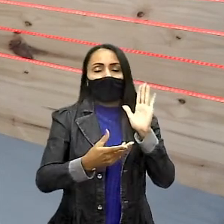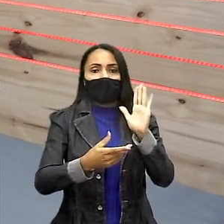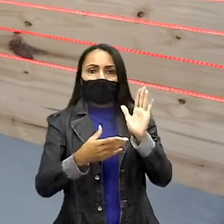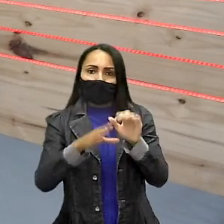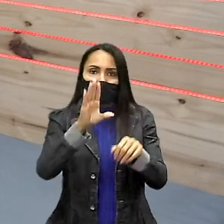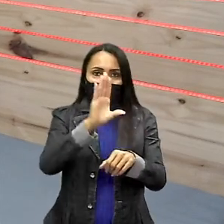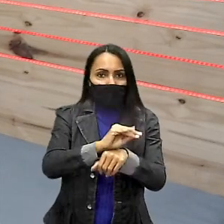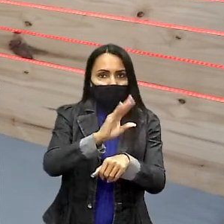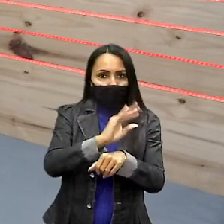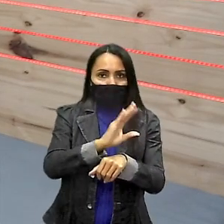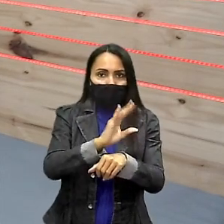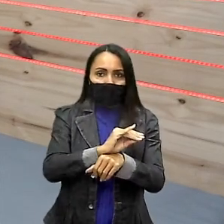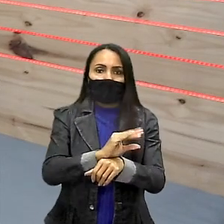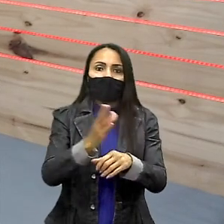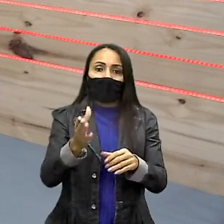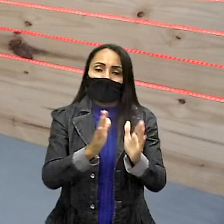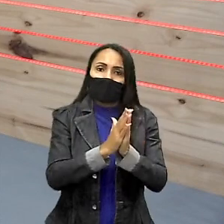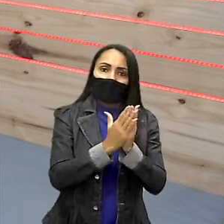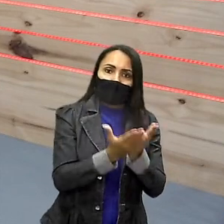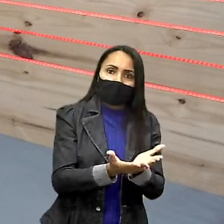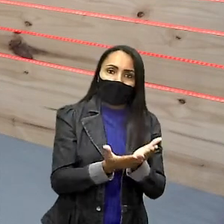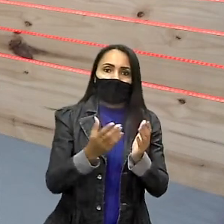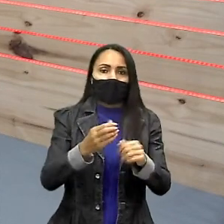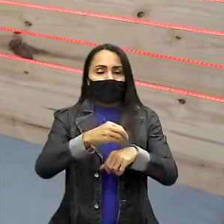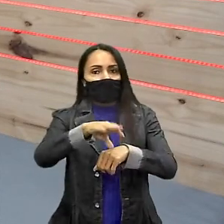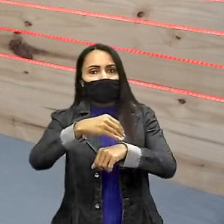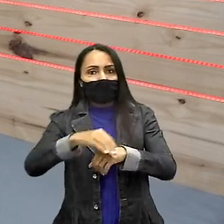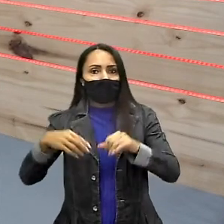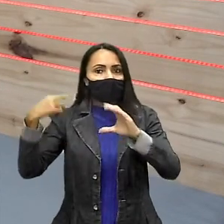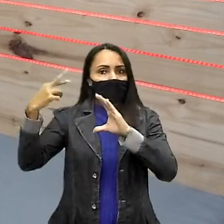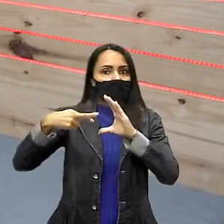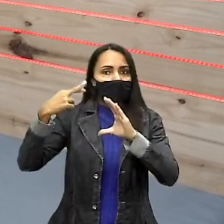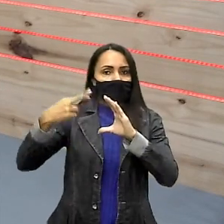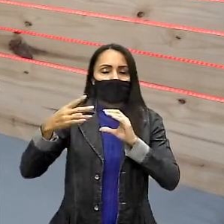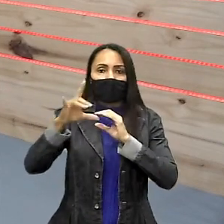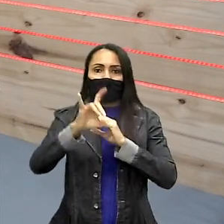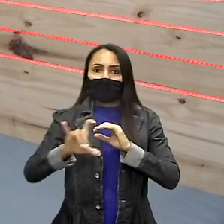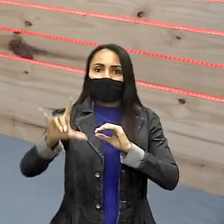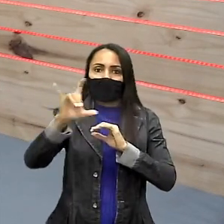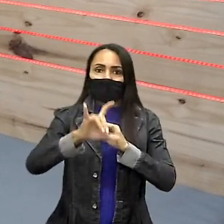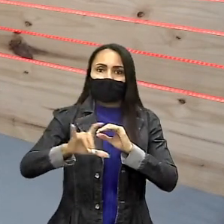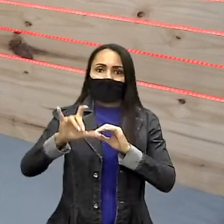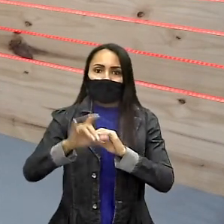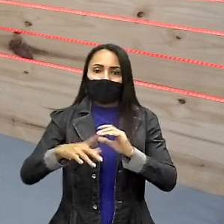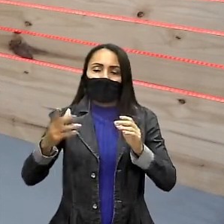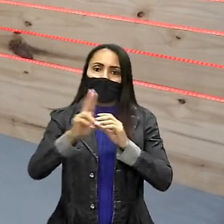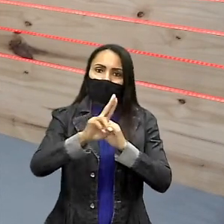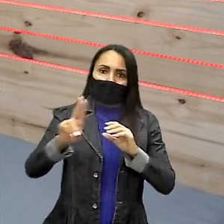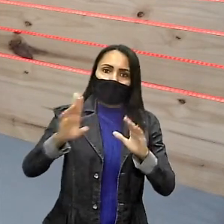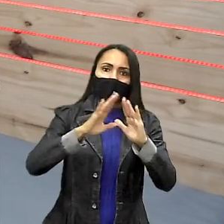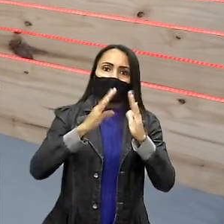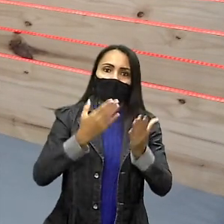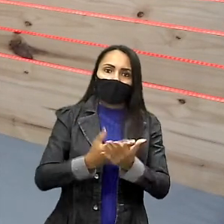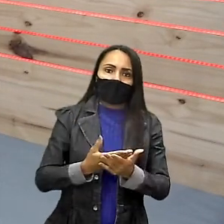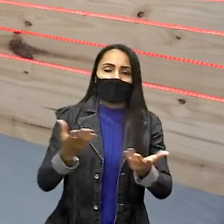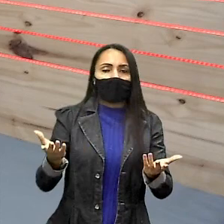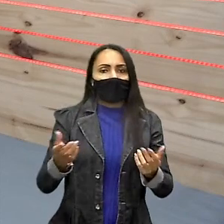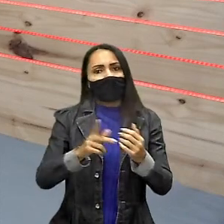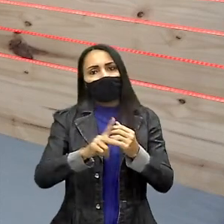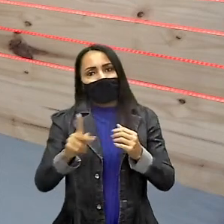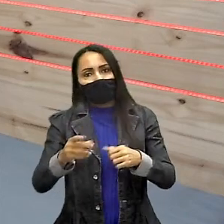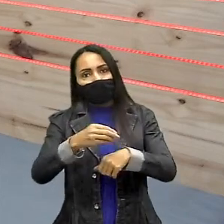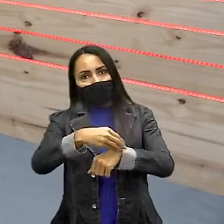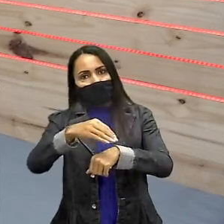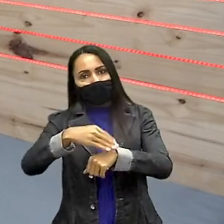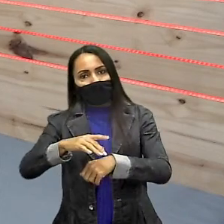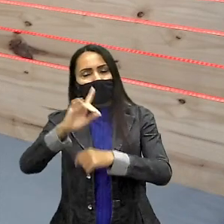gente no Instagram, Robertão da Transmissão, tudo junto sem acento, e bota teu nome, escola. Professor, manda essa questão pra garotada, dá